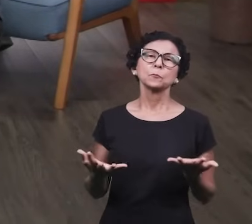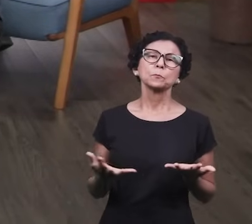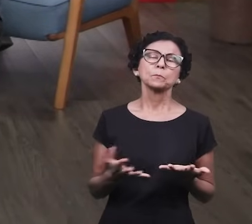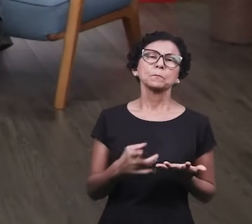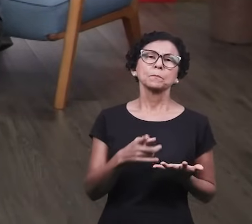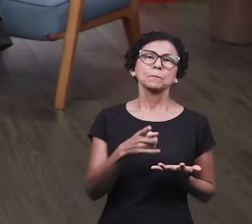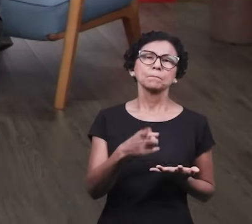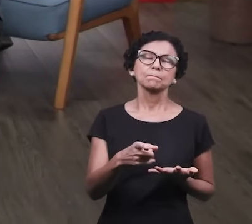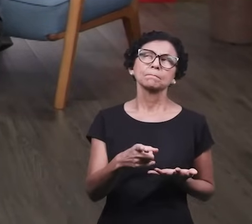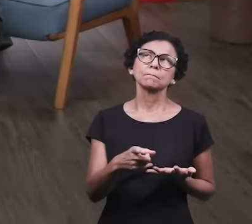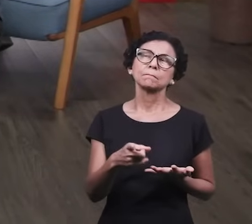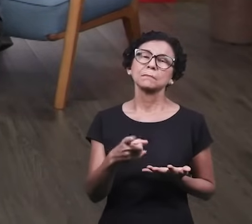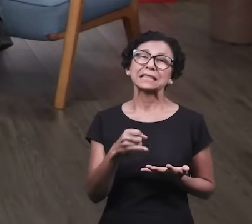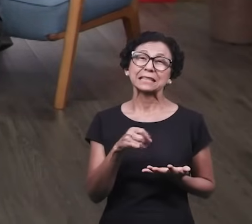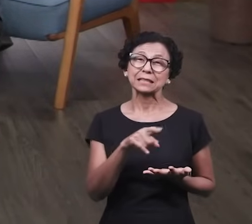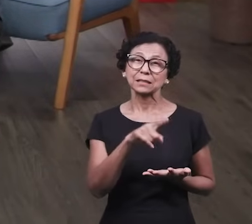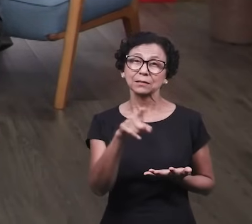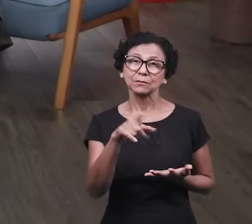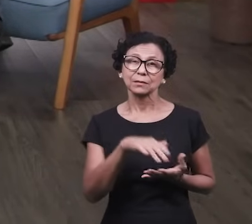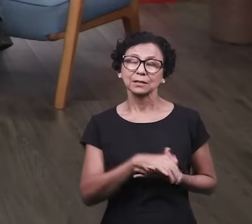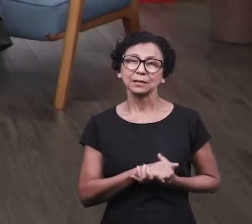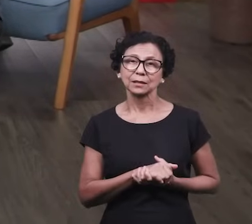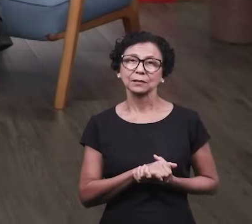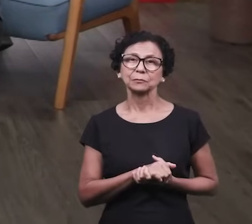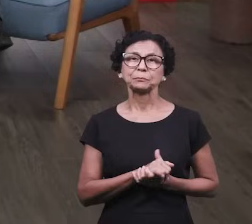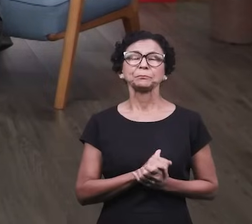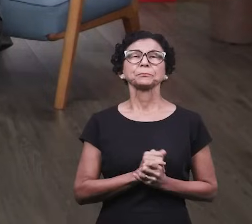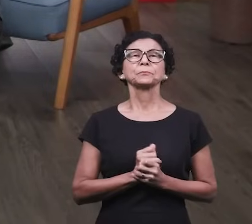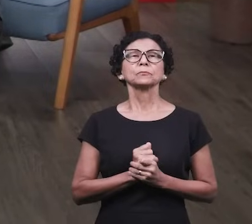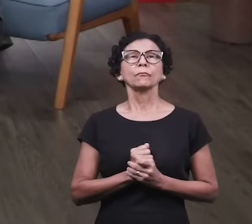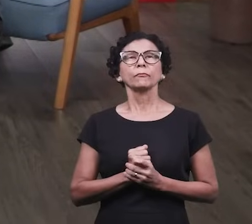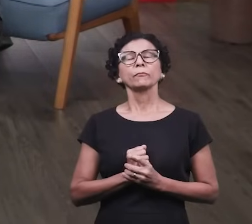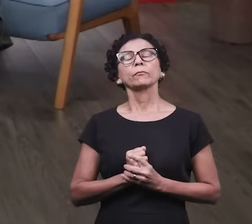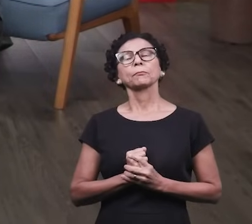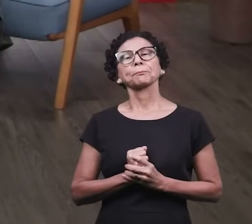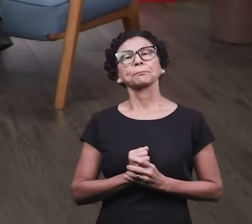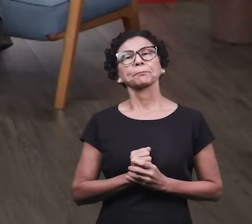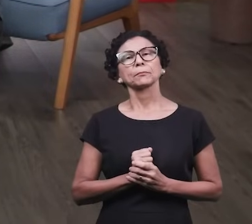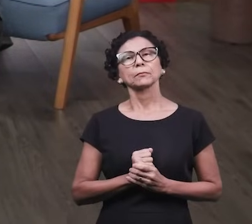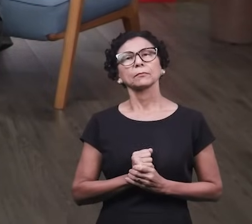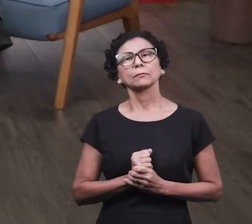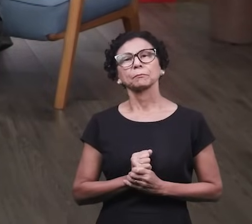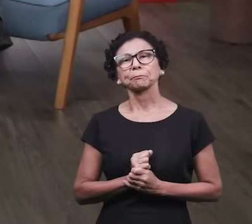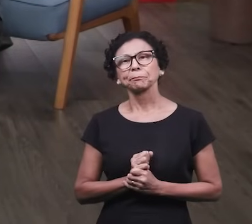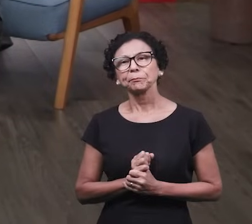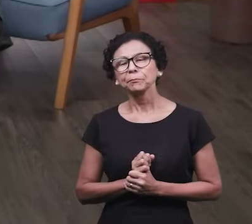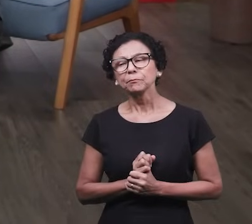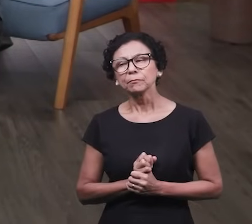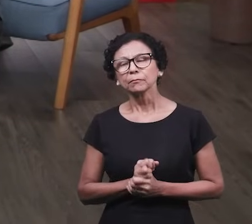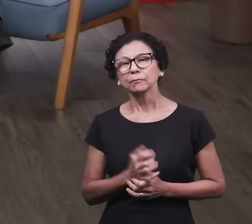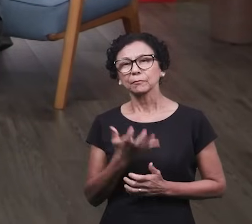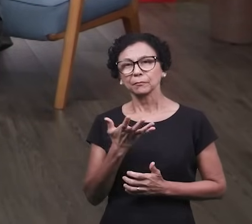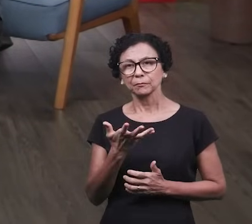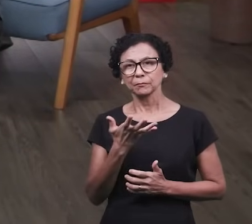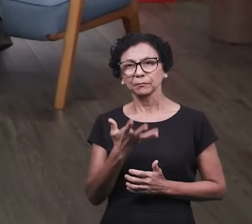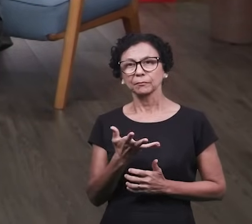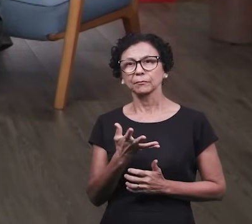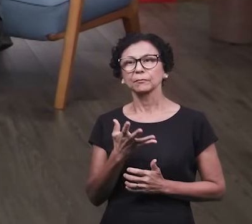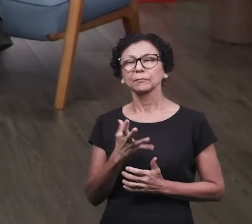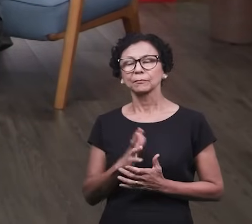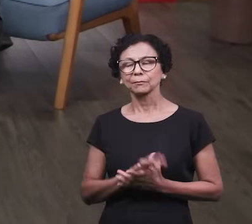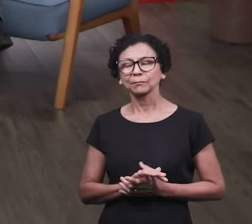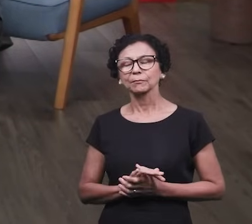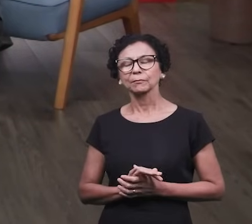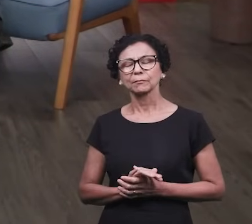você pode ter, se você quiser, se você deixar você pode ter uma vida